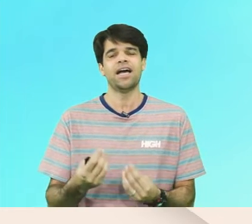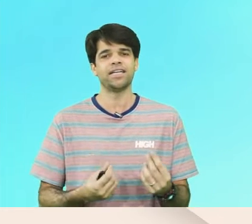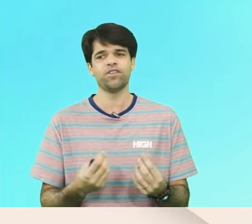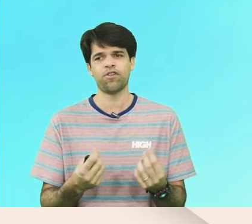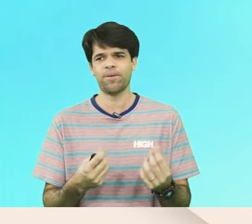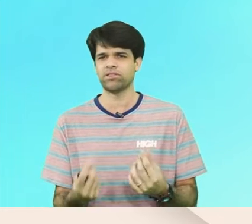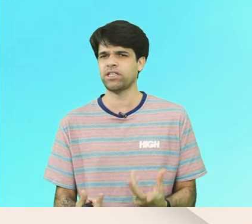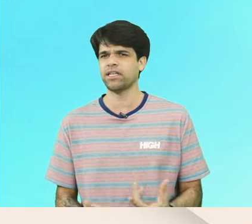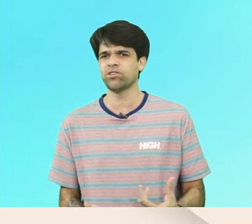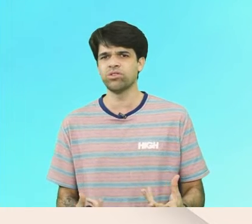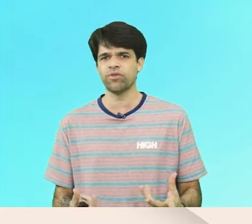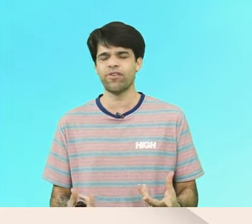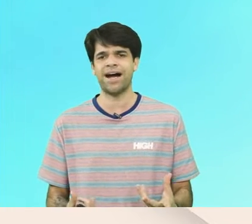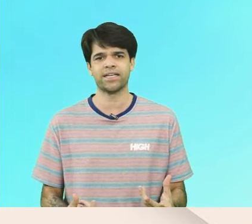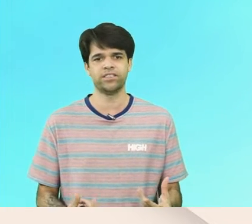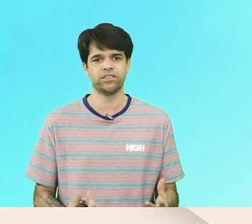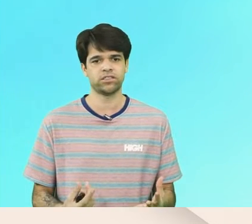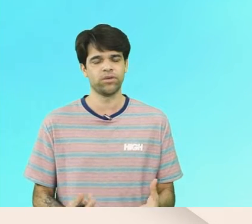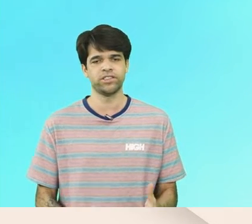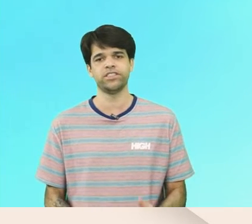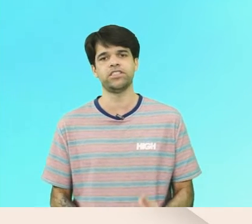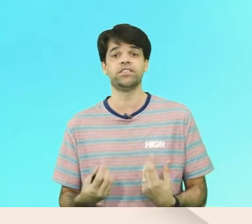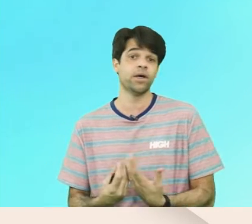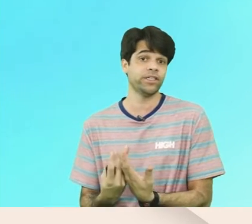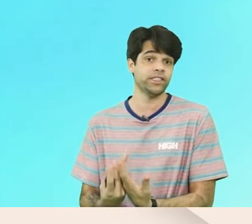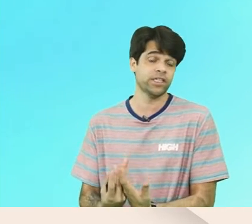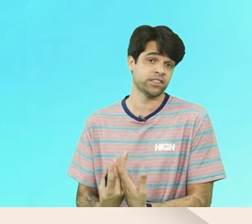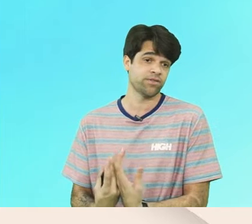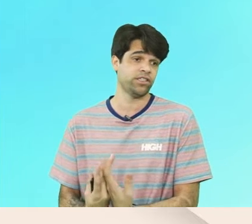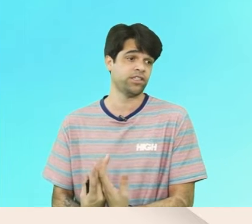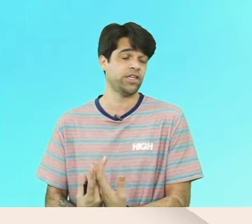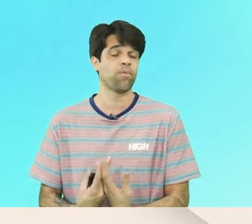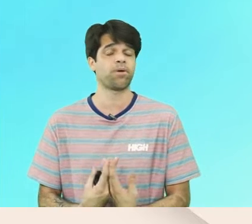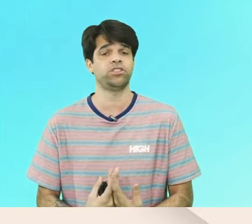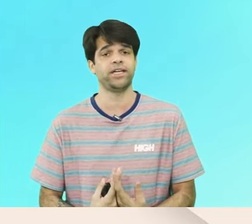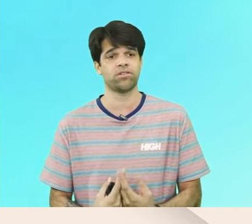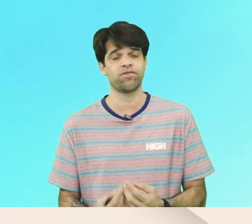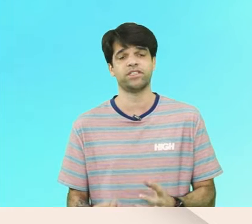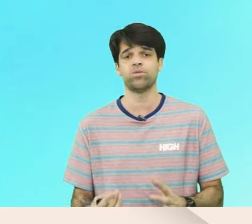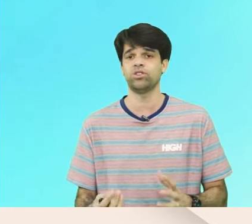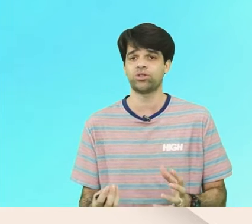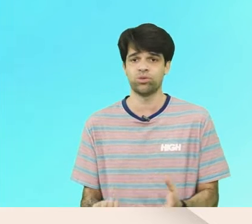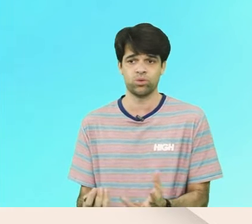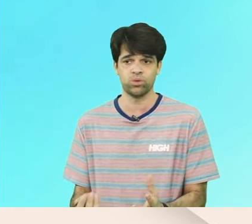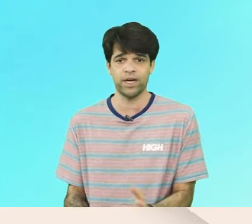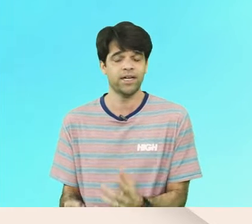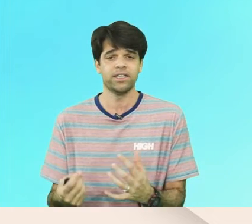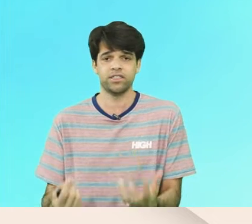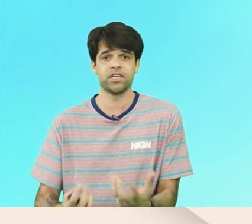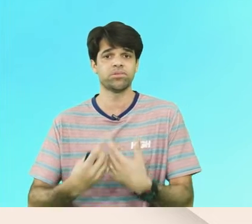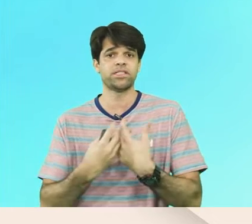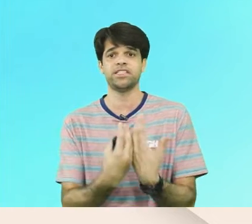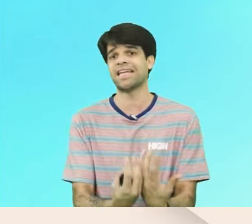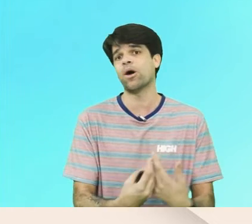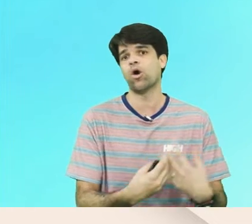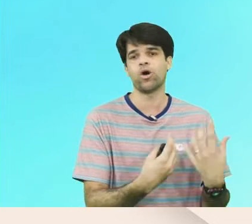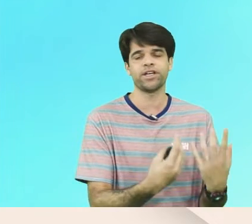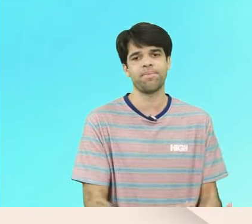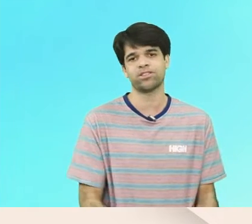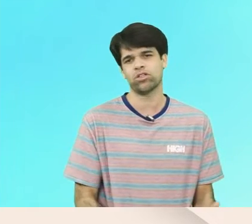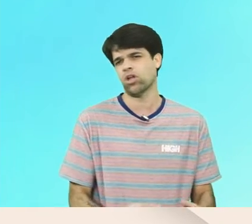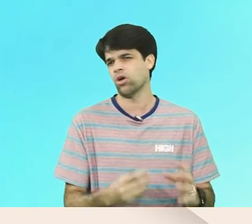dar, as informações elas são muito vagas. Então, assim, não adianta você ter um projeto que vai ter uma estrutura, digamos